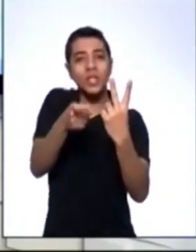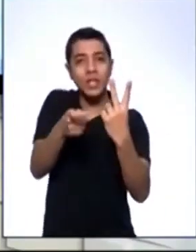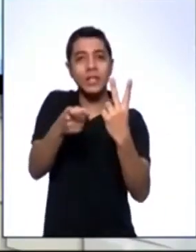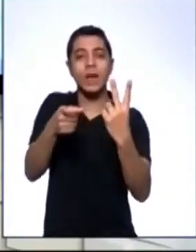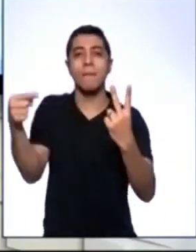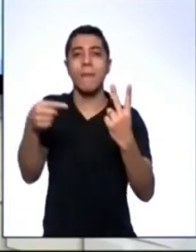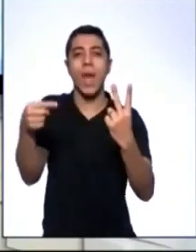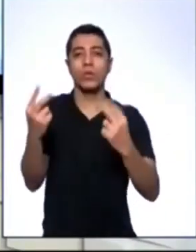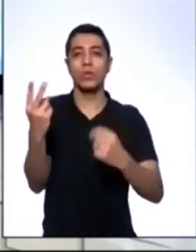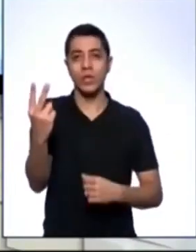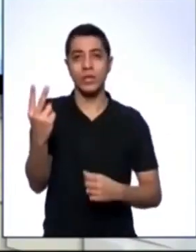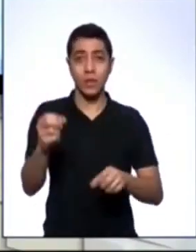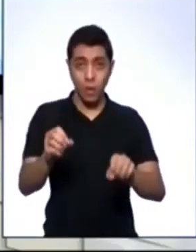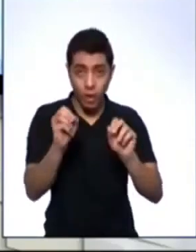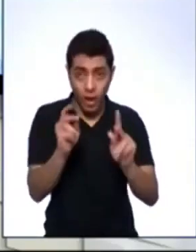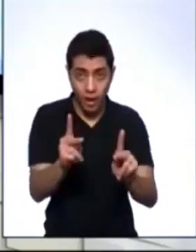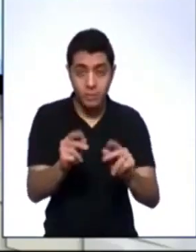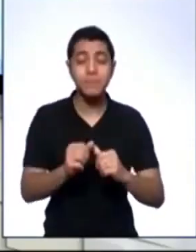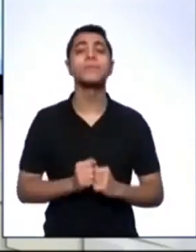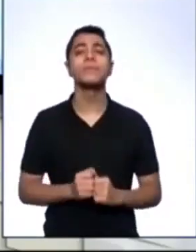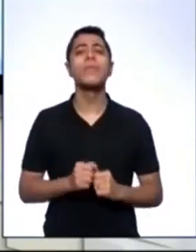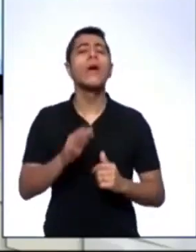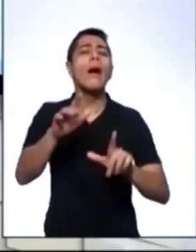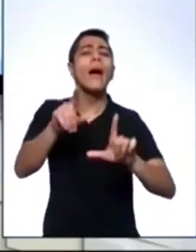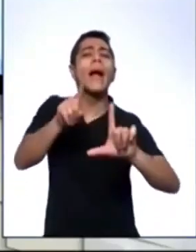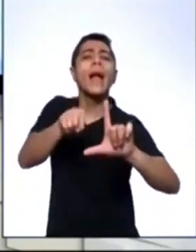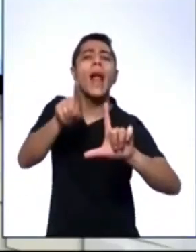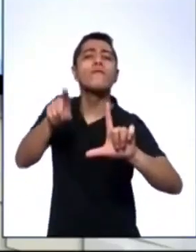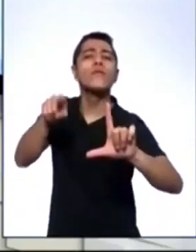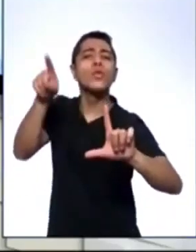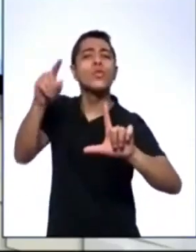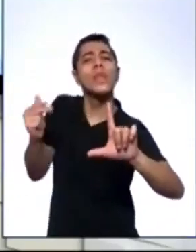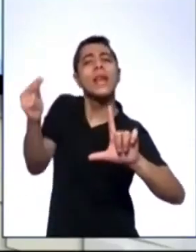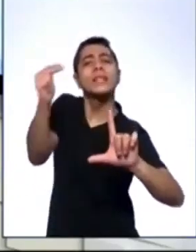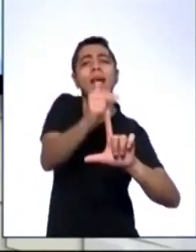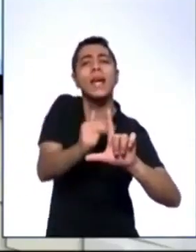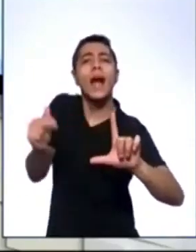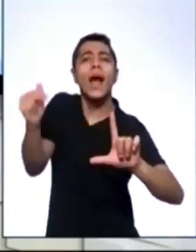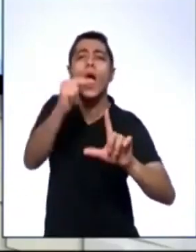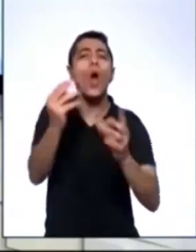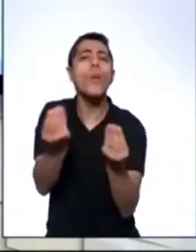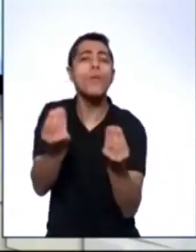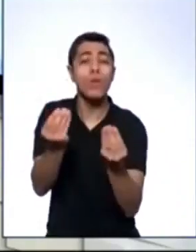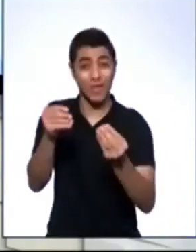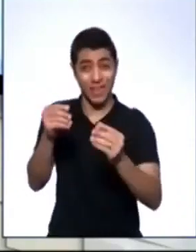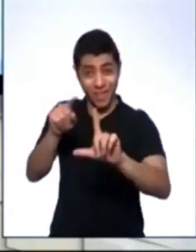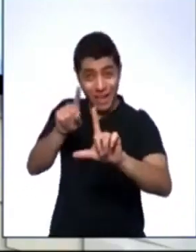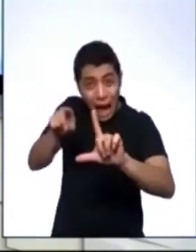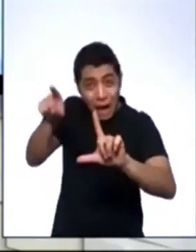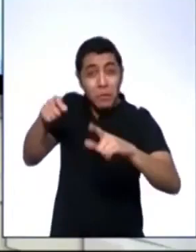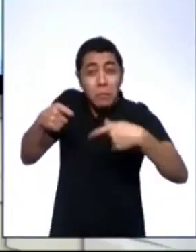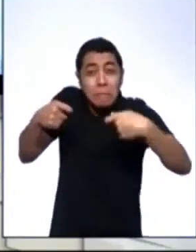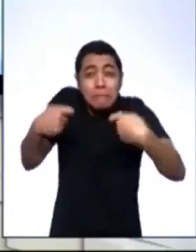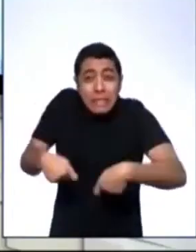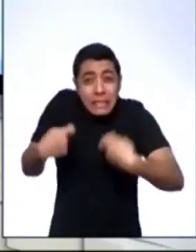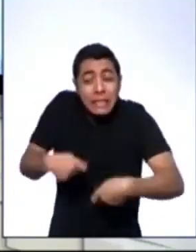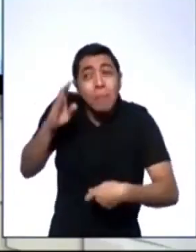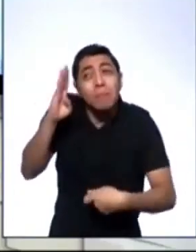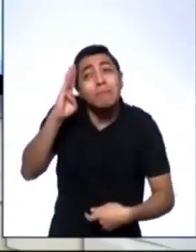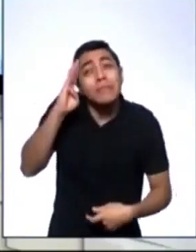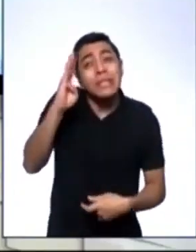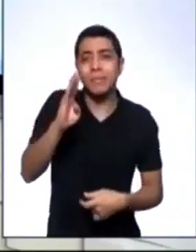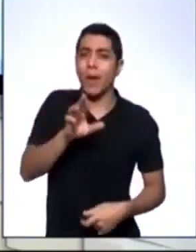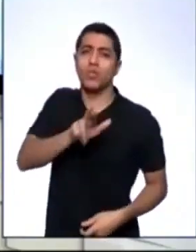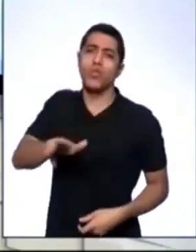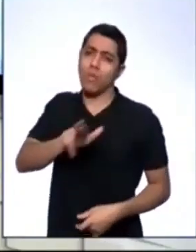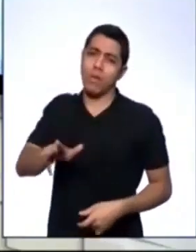não é o mais importante do momento mas é e como é que faz para dizerem ao gráfico que é